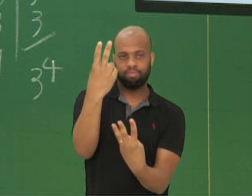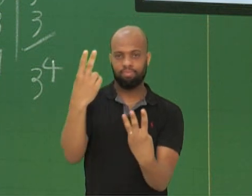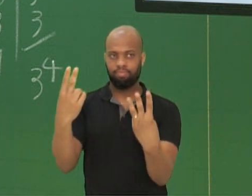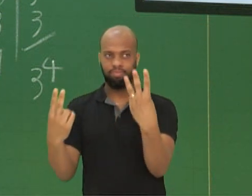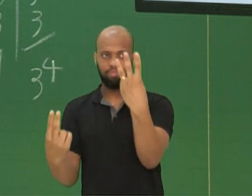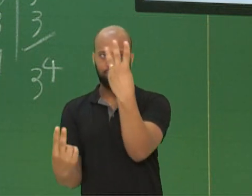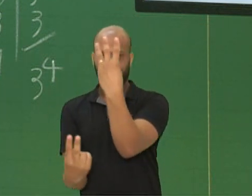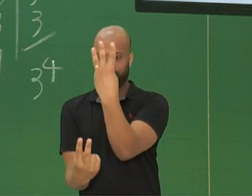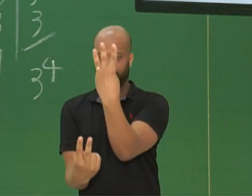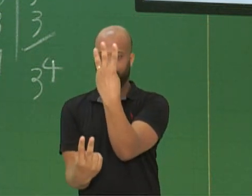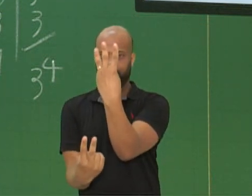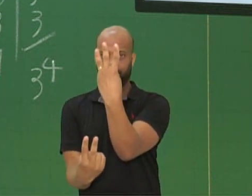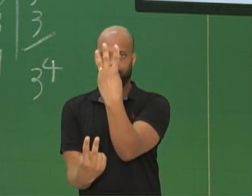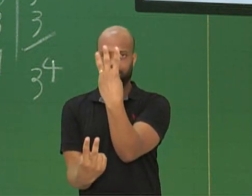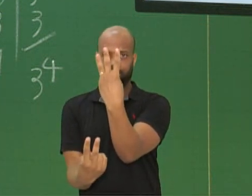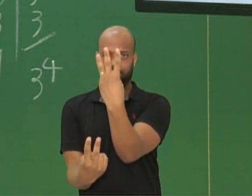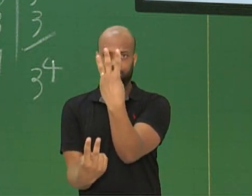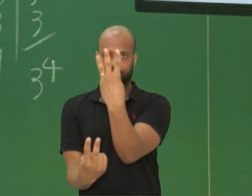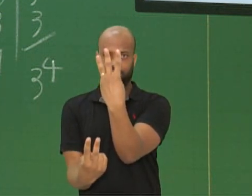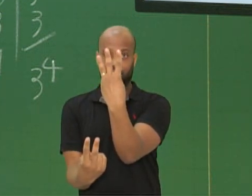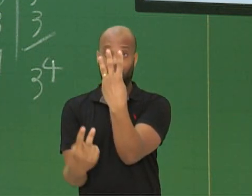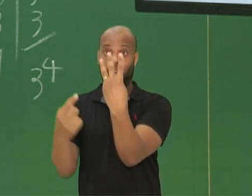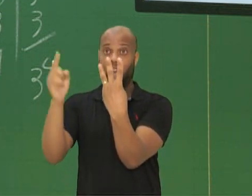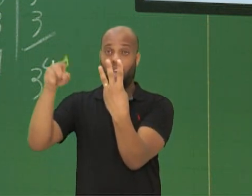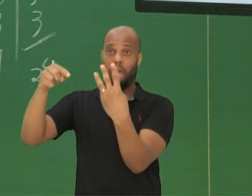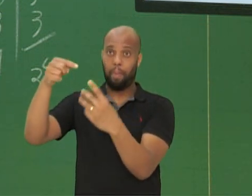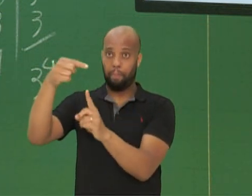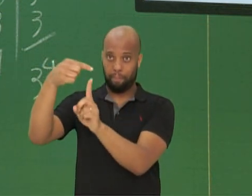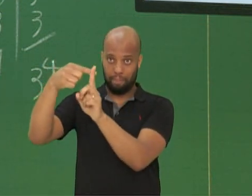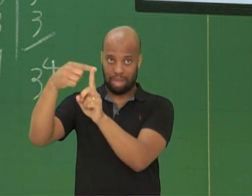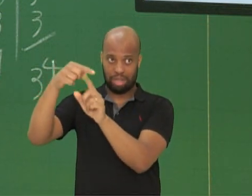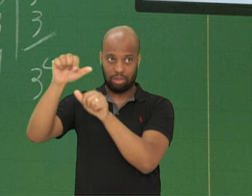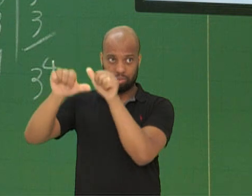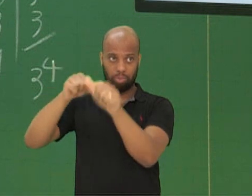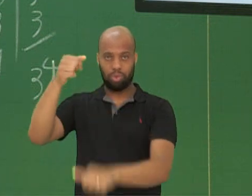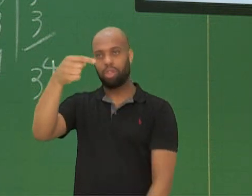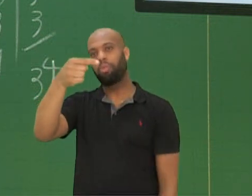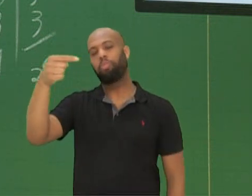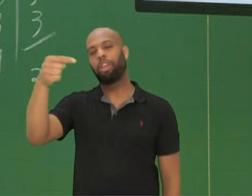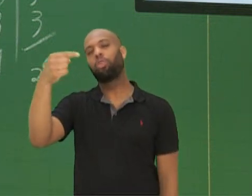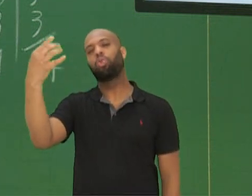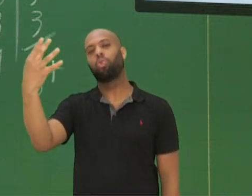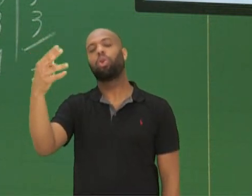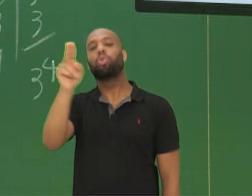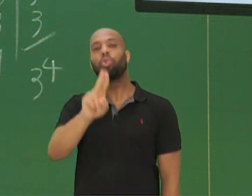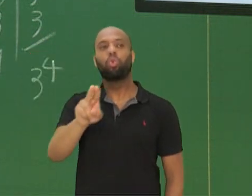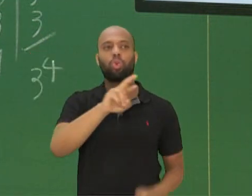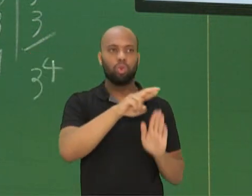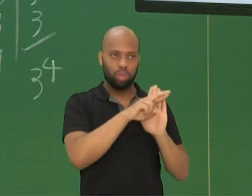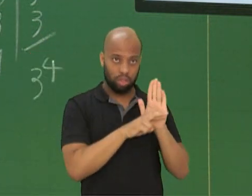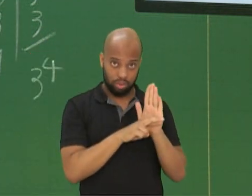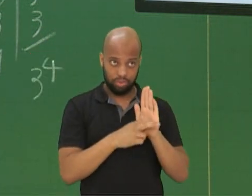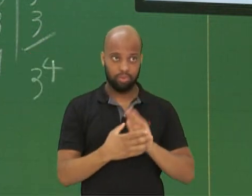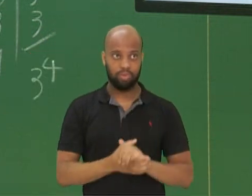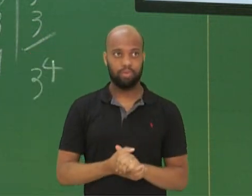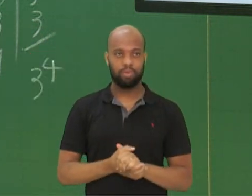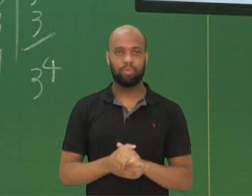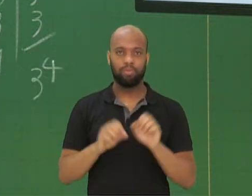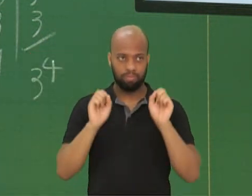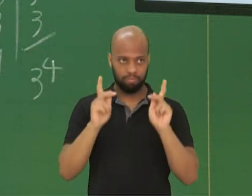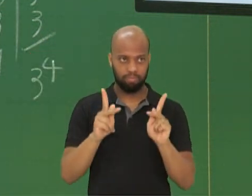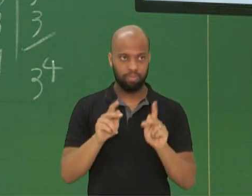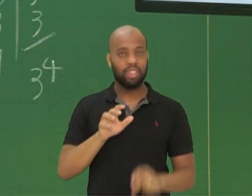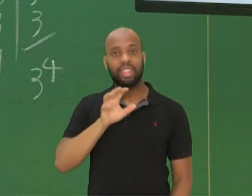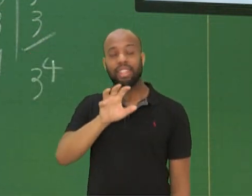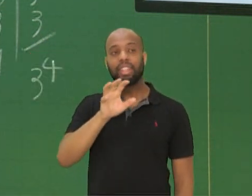dessa forma. 3 meios elevado a menos 4. Vamos voltar para a tela? Também